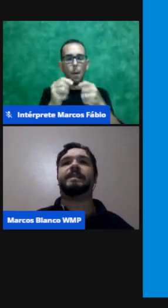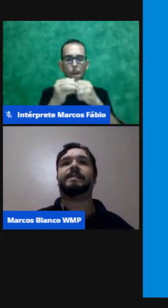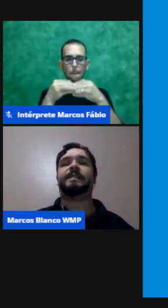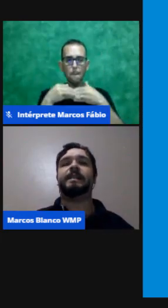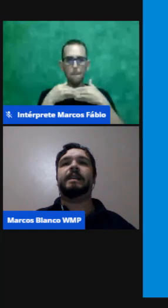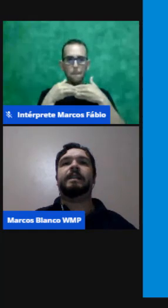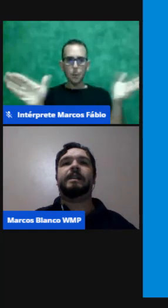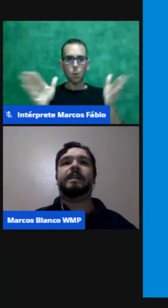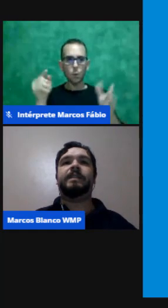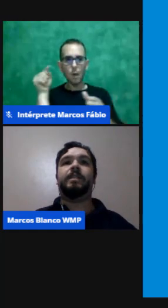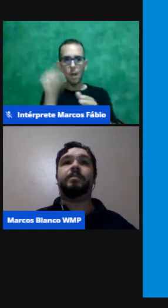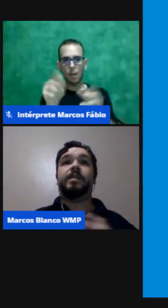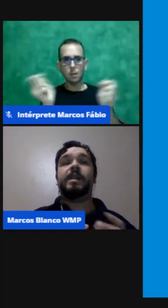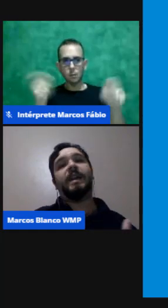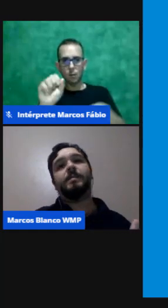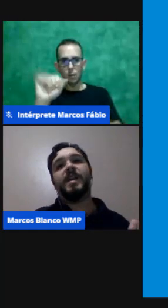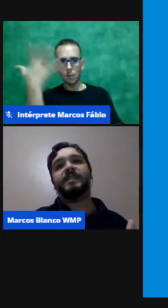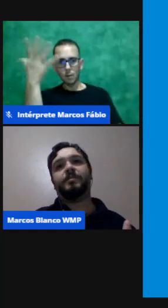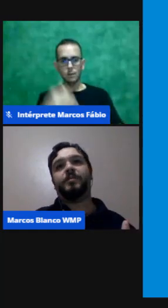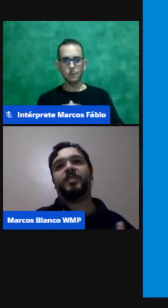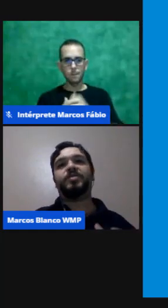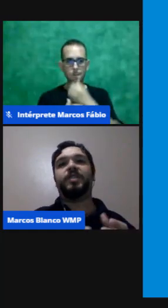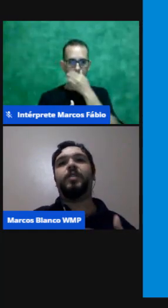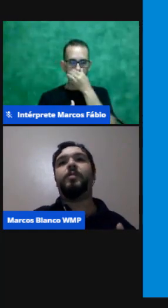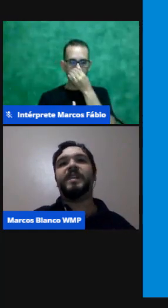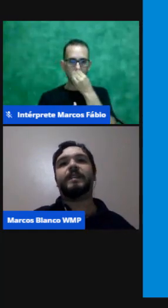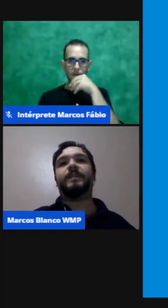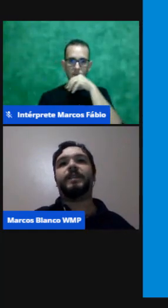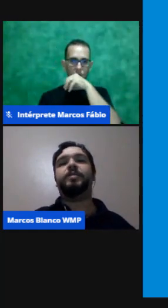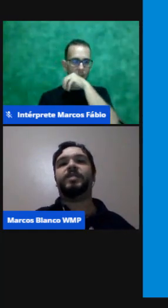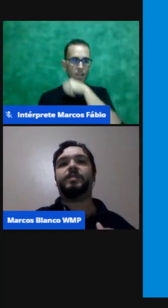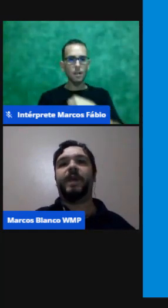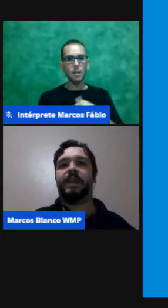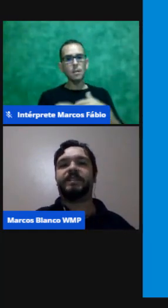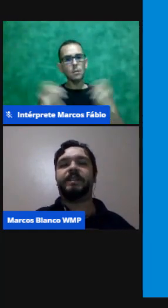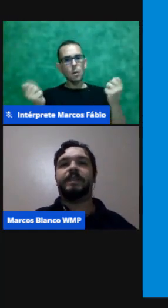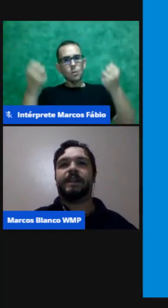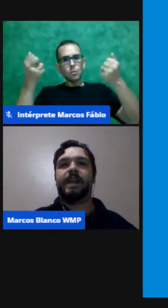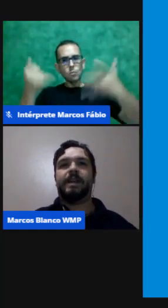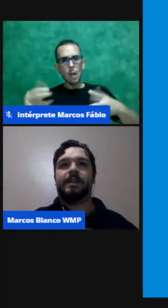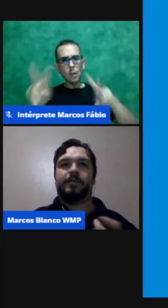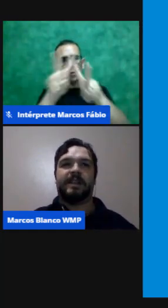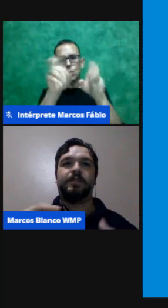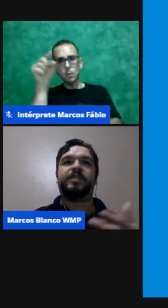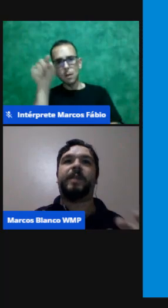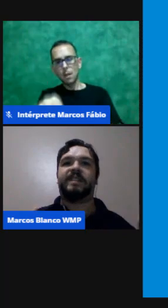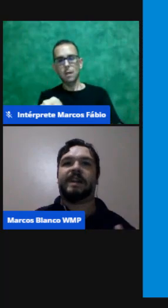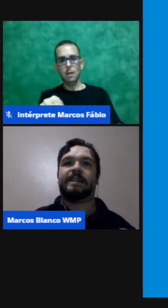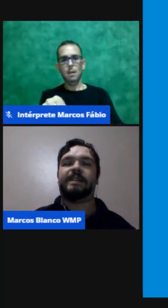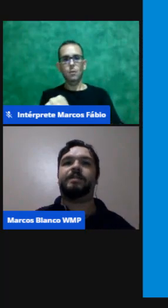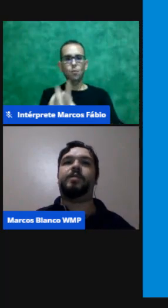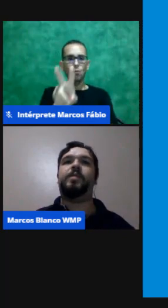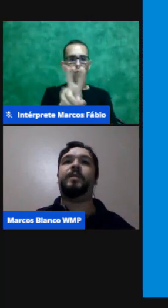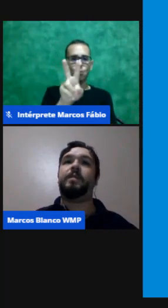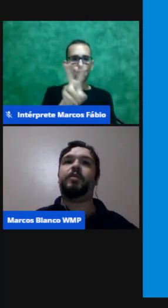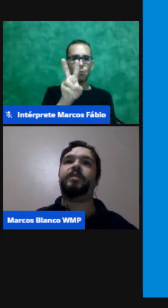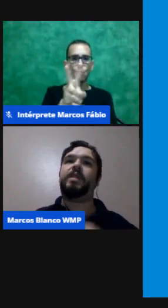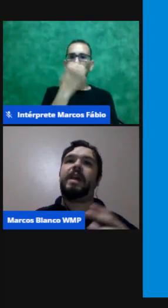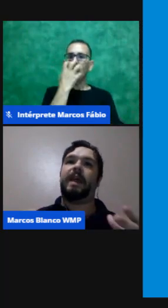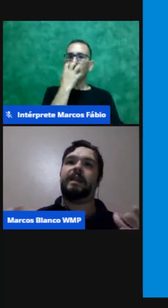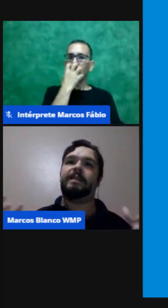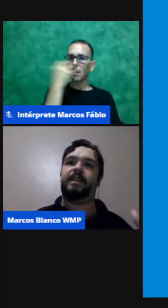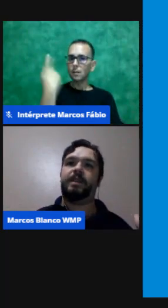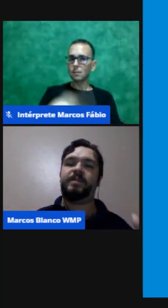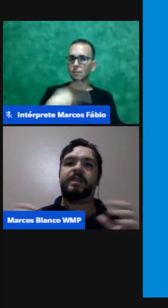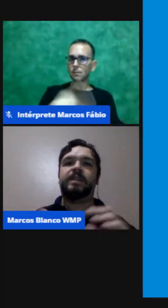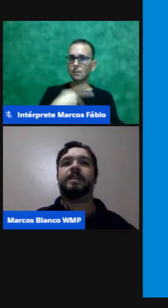iniciativa acontecesse. Então, nada mais justo do que começar falando do nosso pet, né? Quase o nosso pet caseiro, o